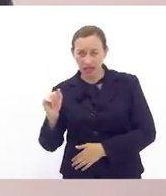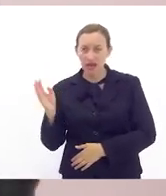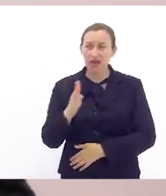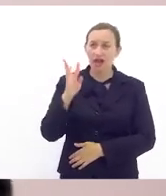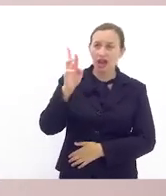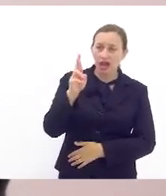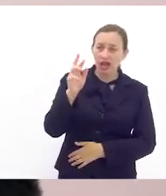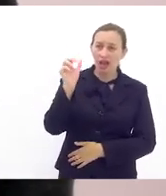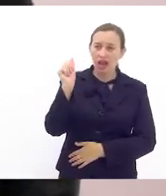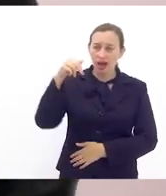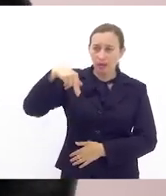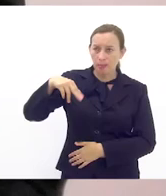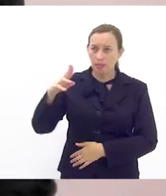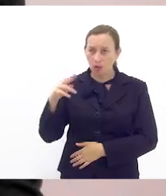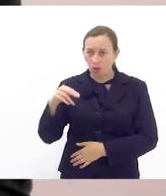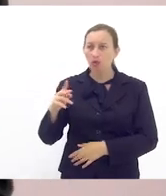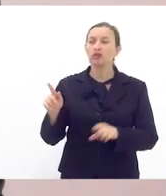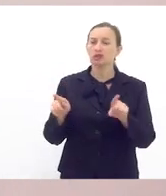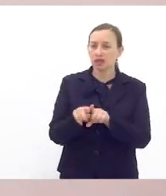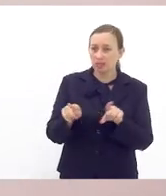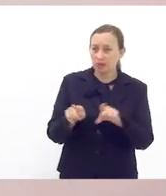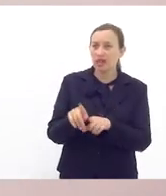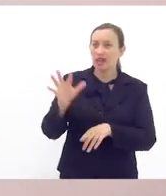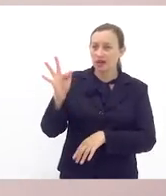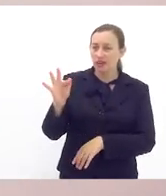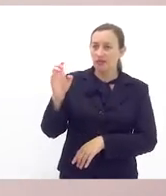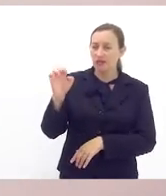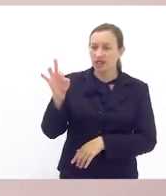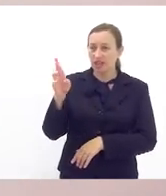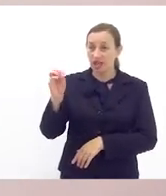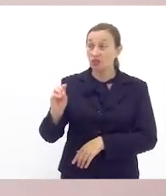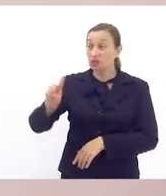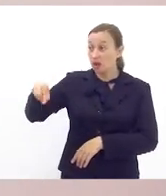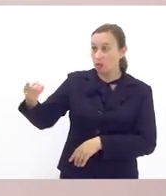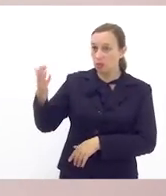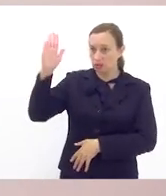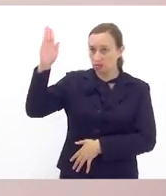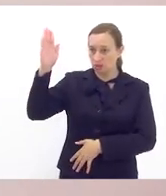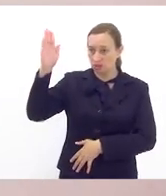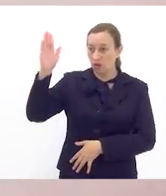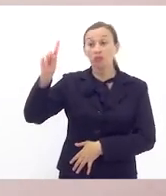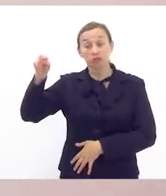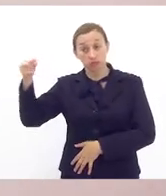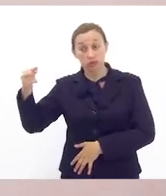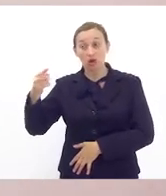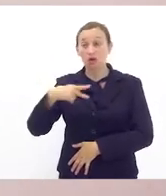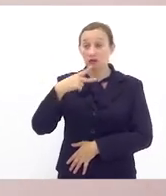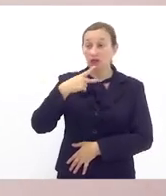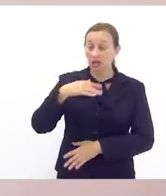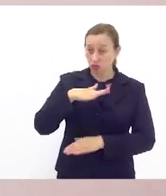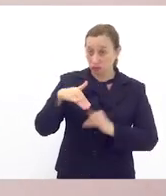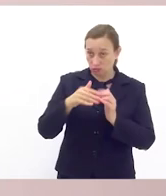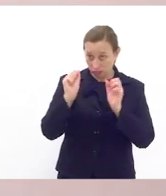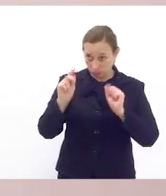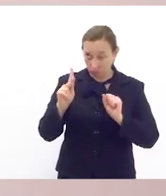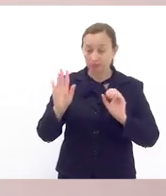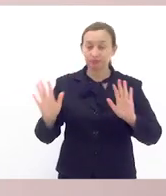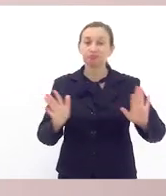aí se puderem se identificar e levantando a mão depois o pessoal aí nós vamos estar à disposição e de todo mundo tá